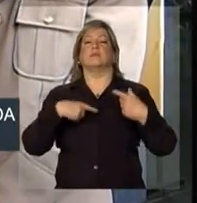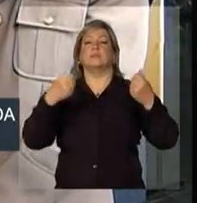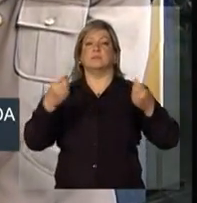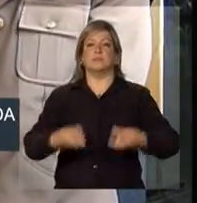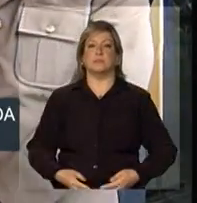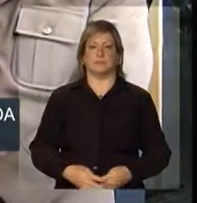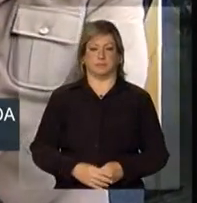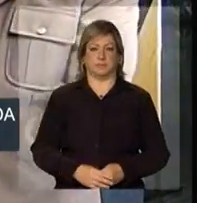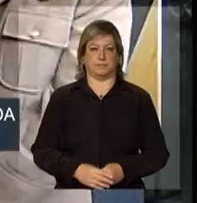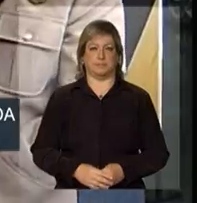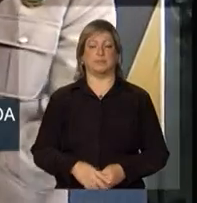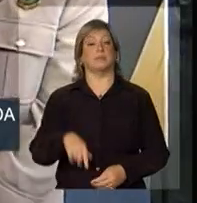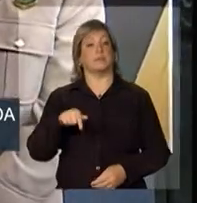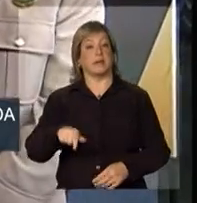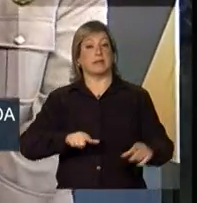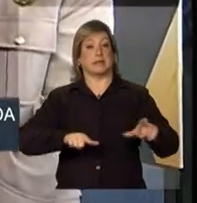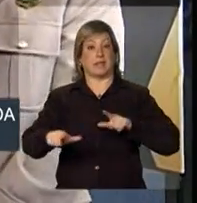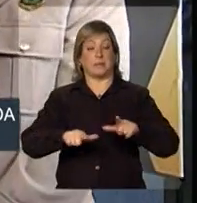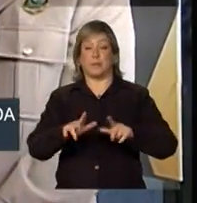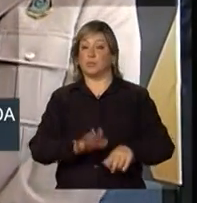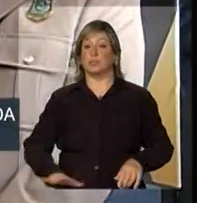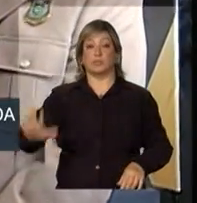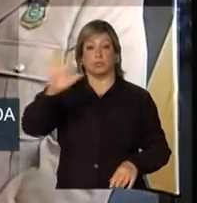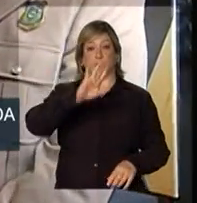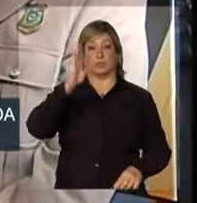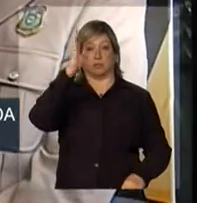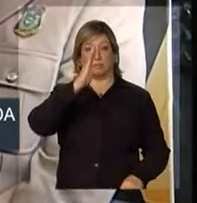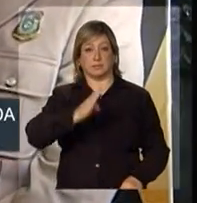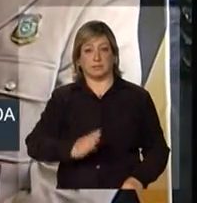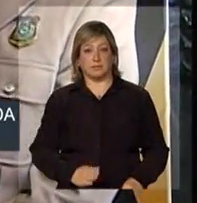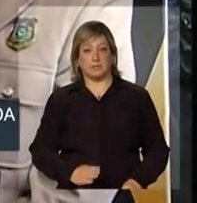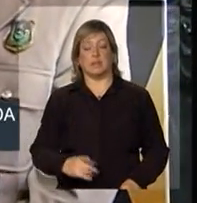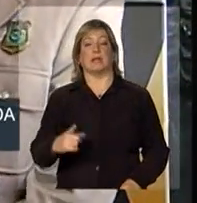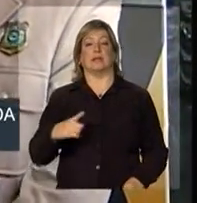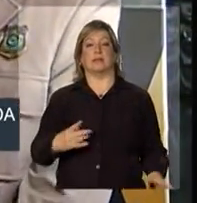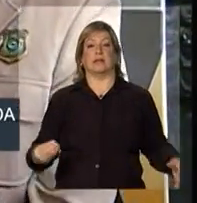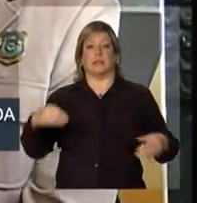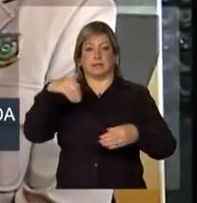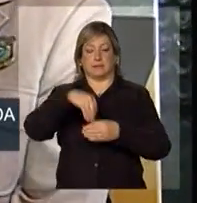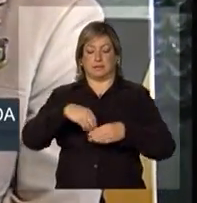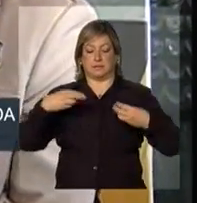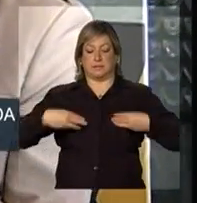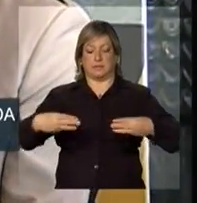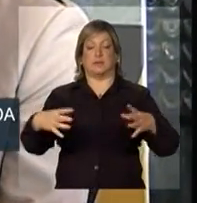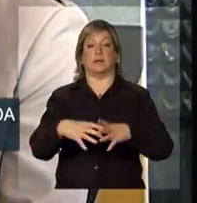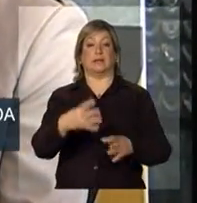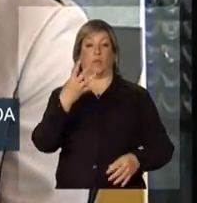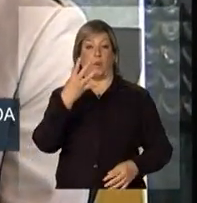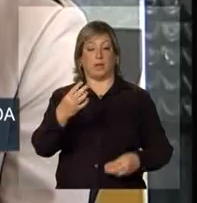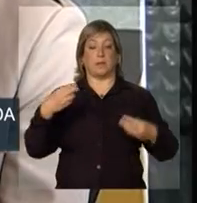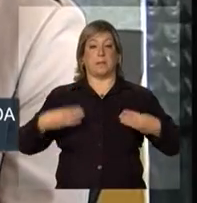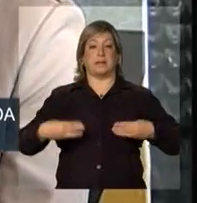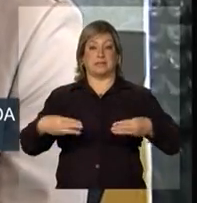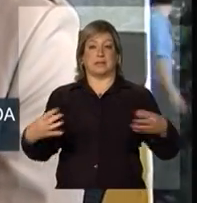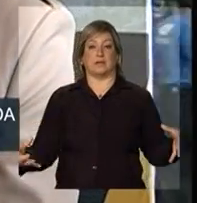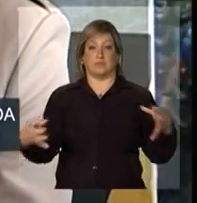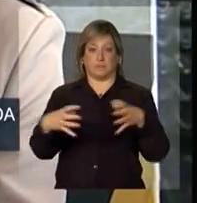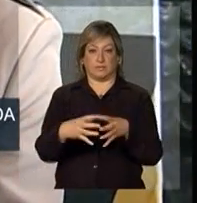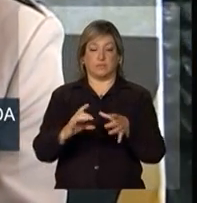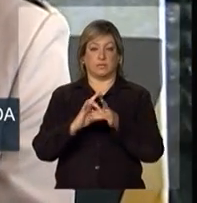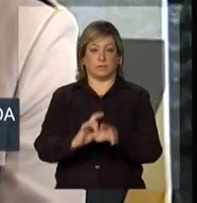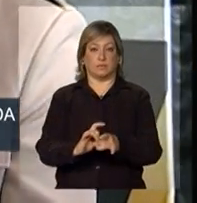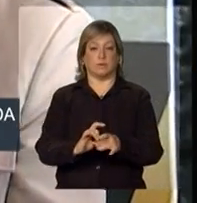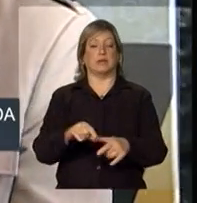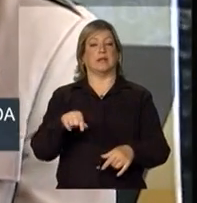gente é uma operação que ocorrerá em todo o país é uma ação interministerial nós temos quatro Ministérios envolvidos e ela